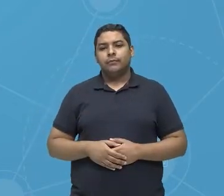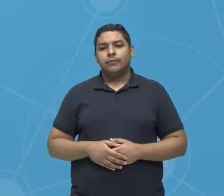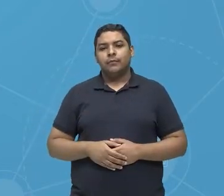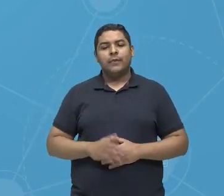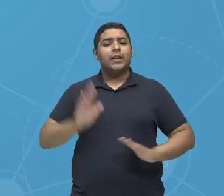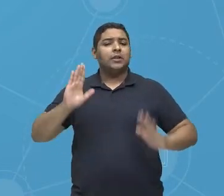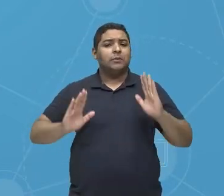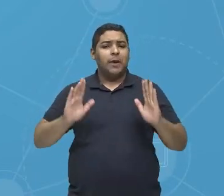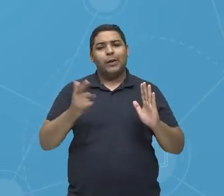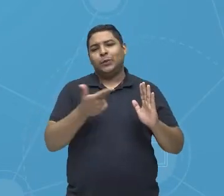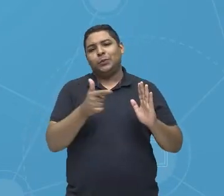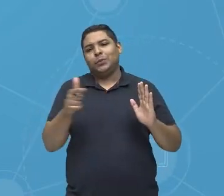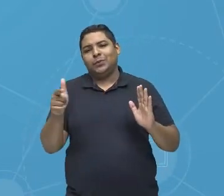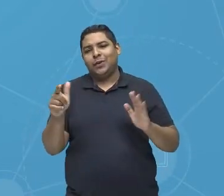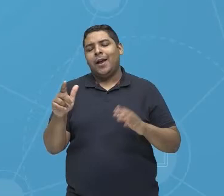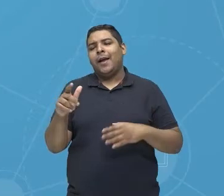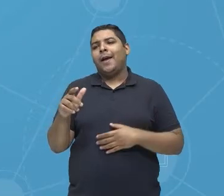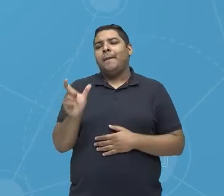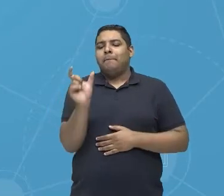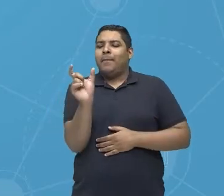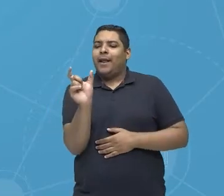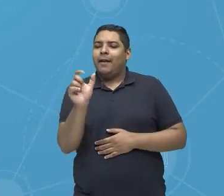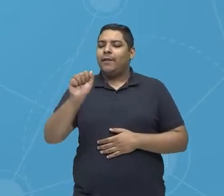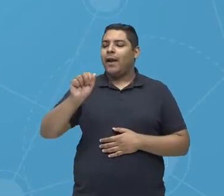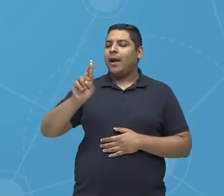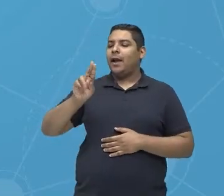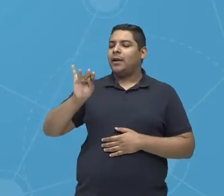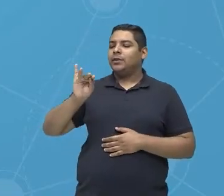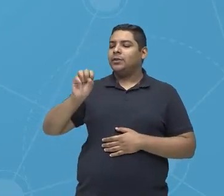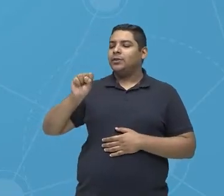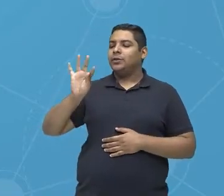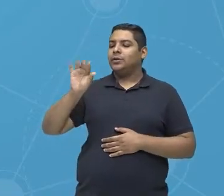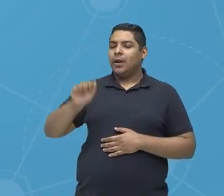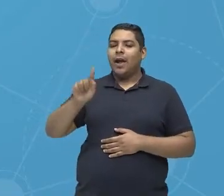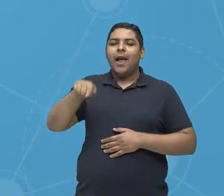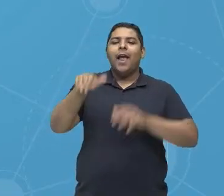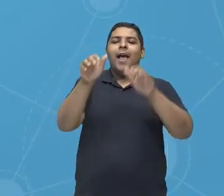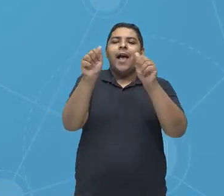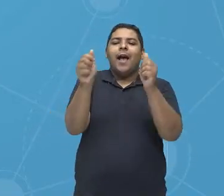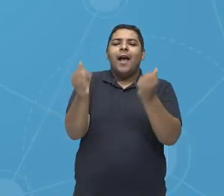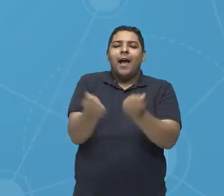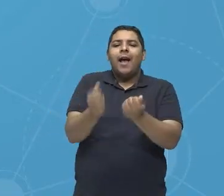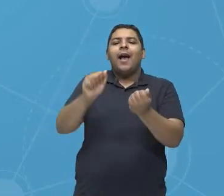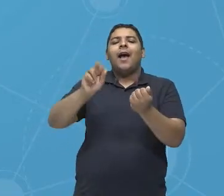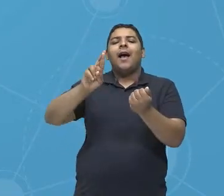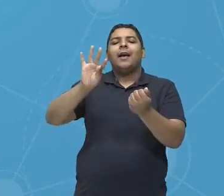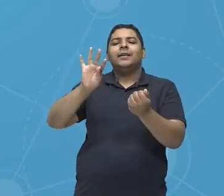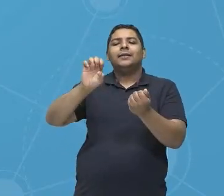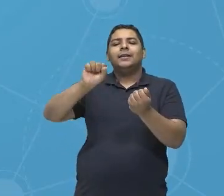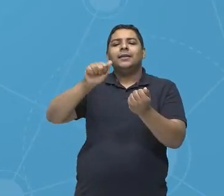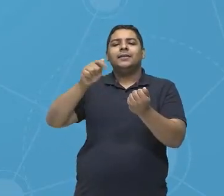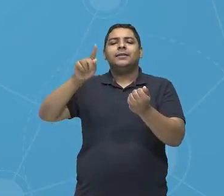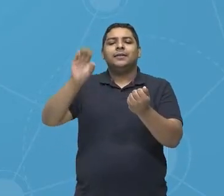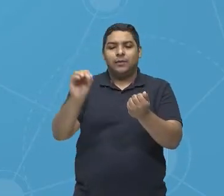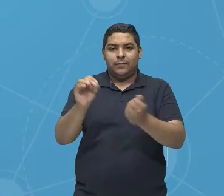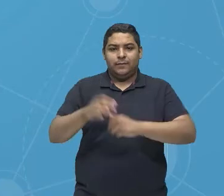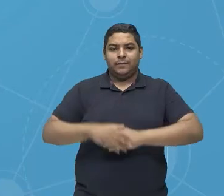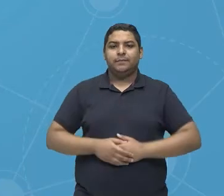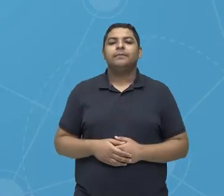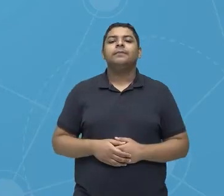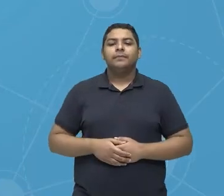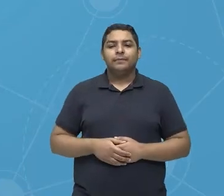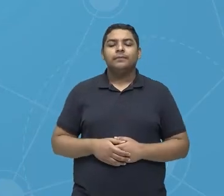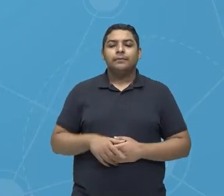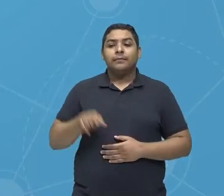não existia a palavra artista, e sim artesão, porque o artista ele é livre para sua criação.